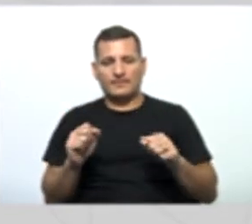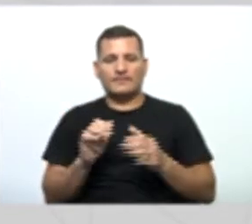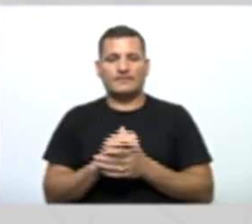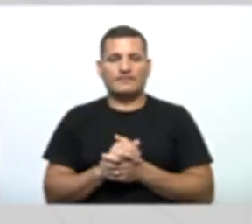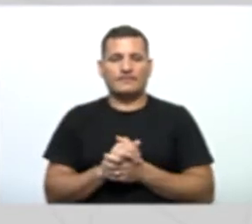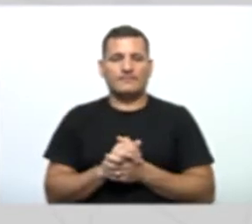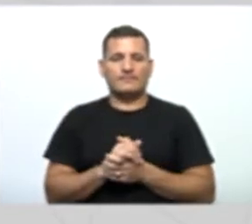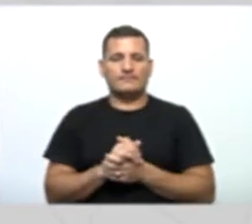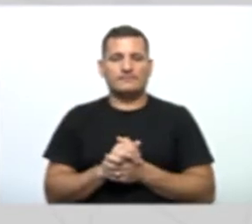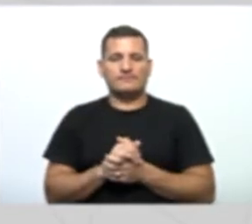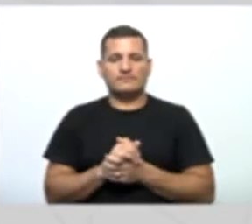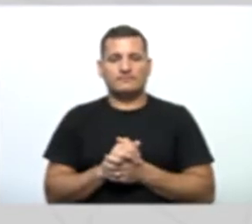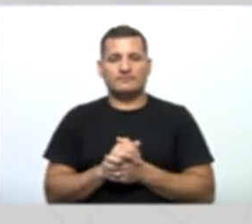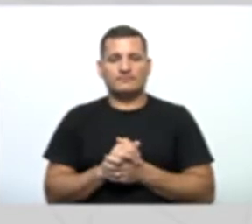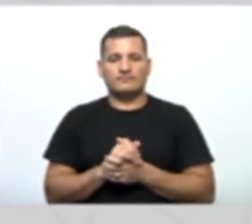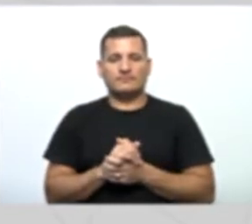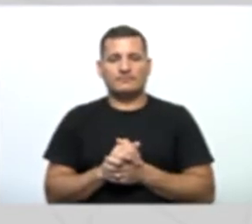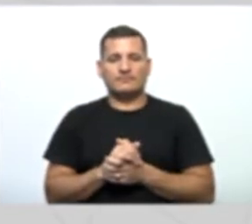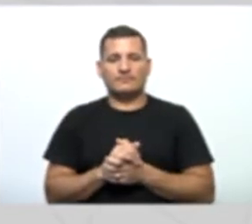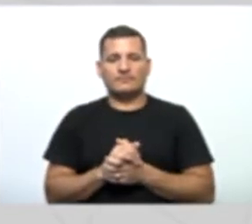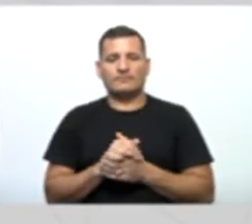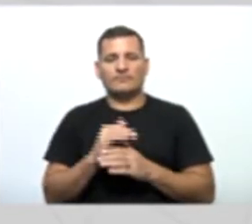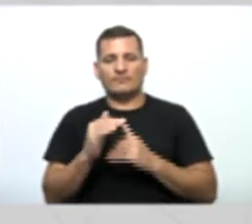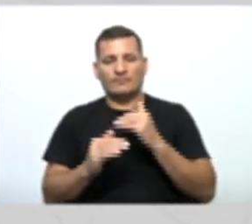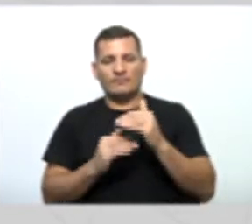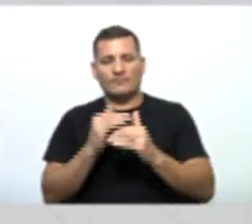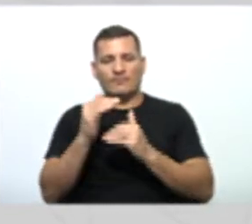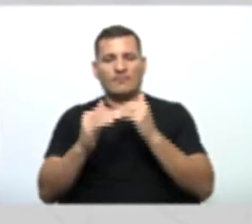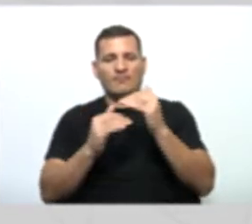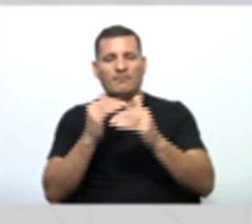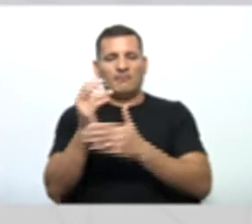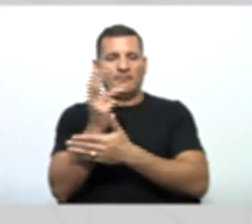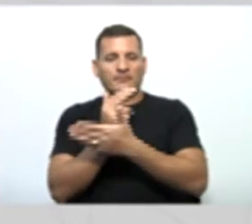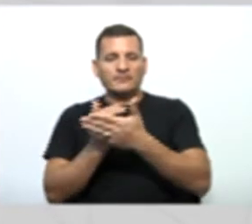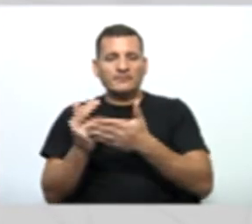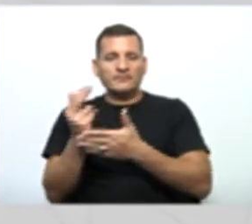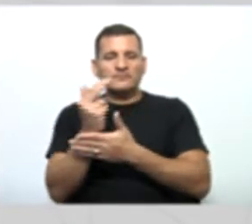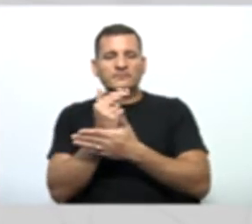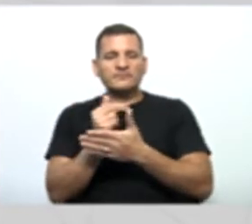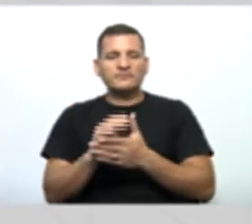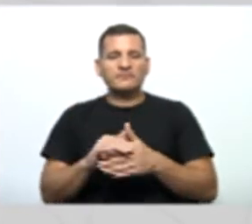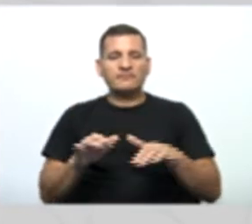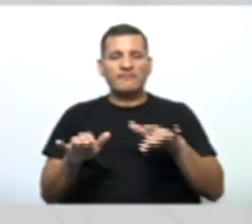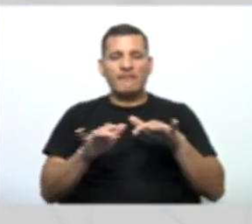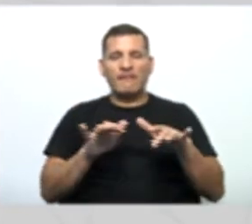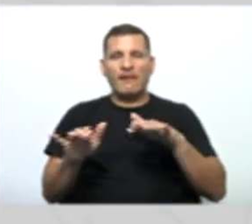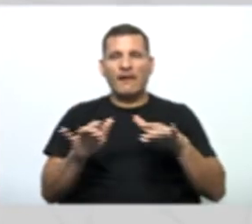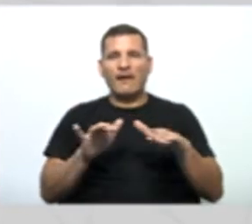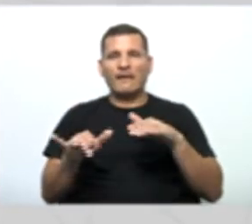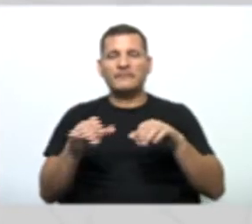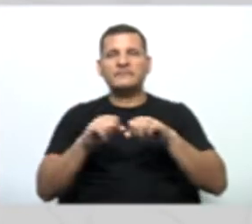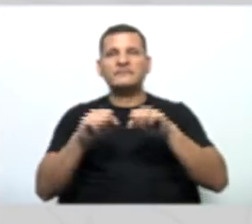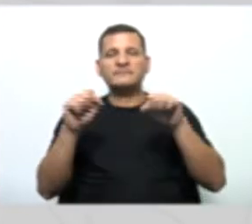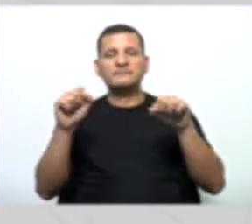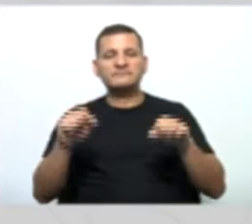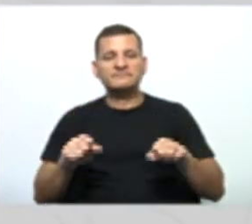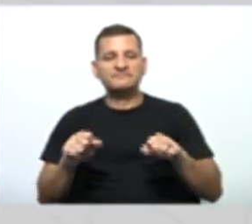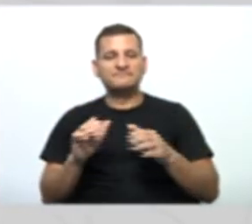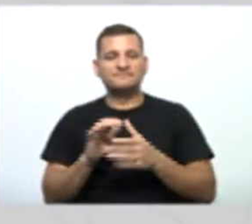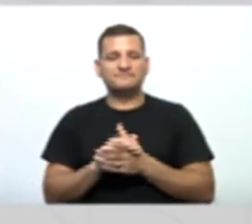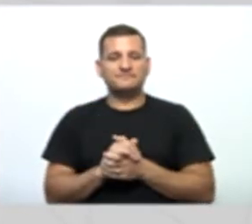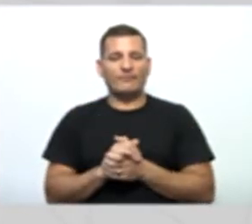briefing da linha gráfica, desenvolvimento dos elementos gráficos da interface, programação do sistema